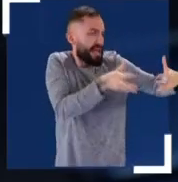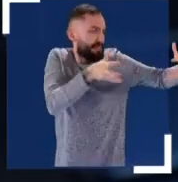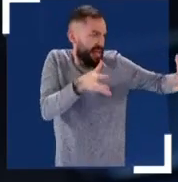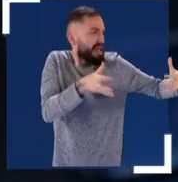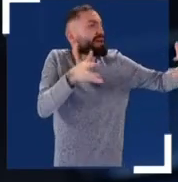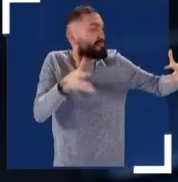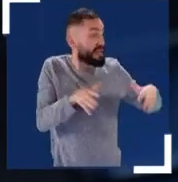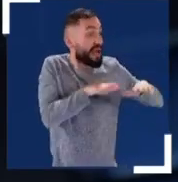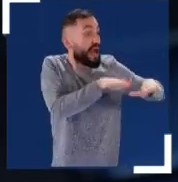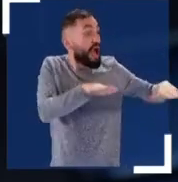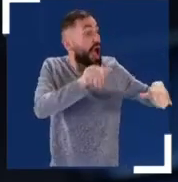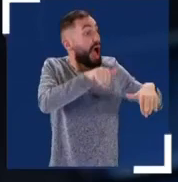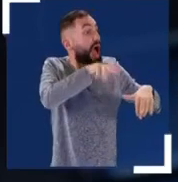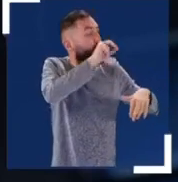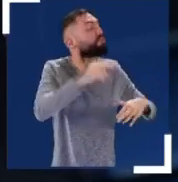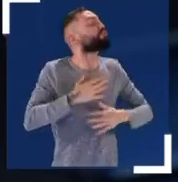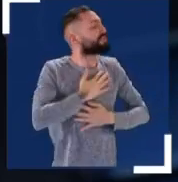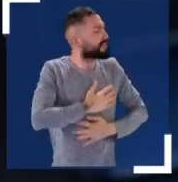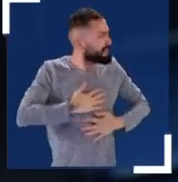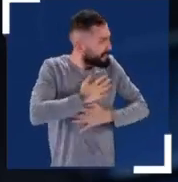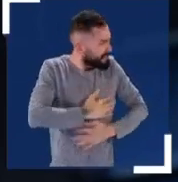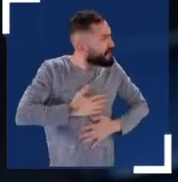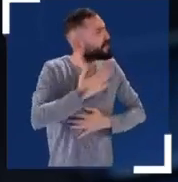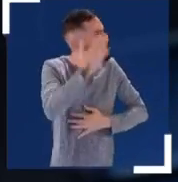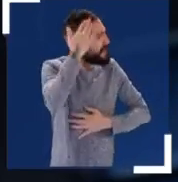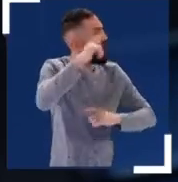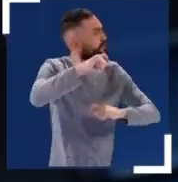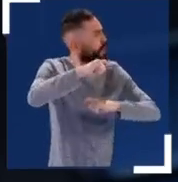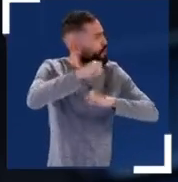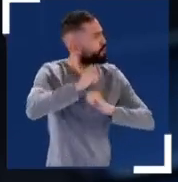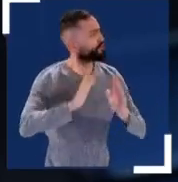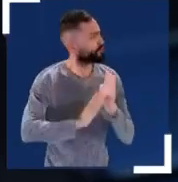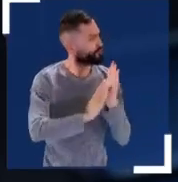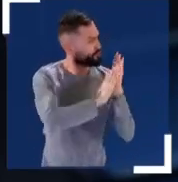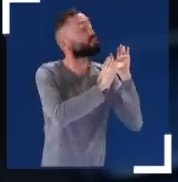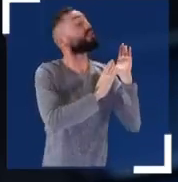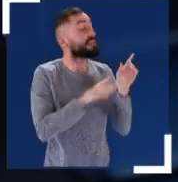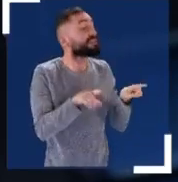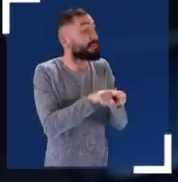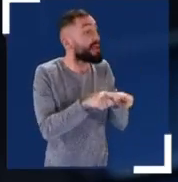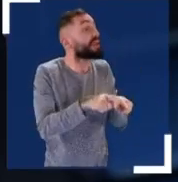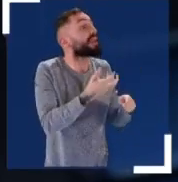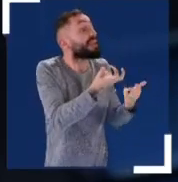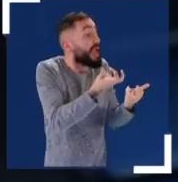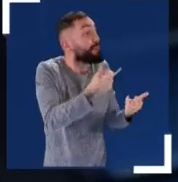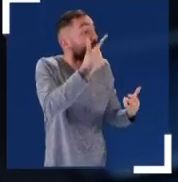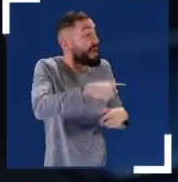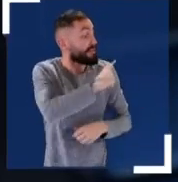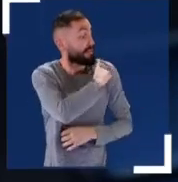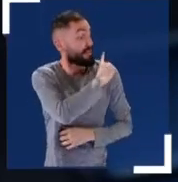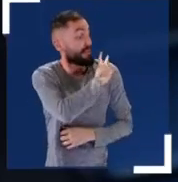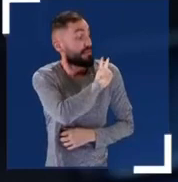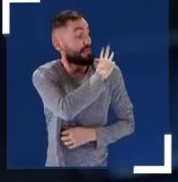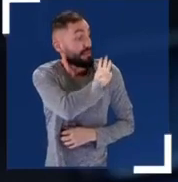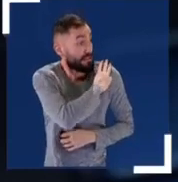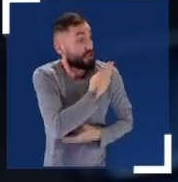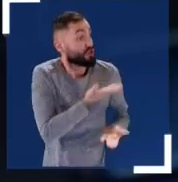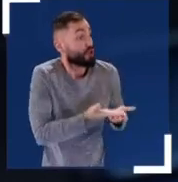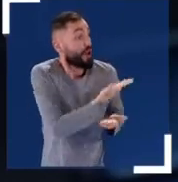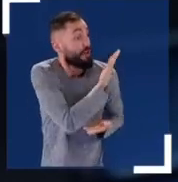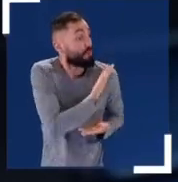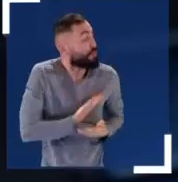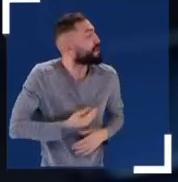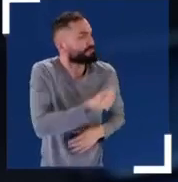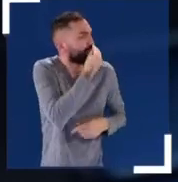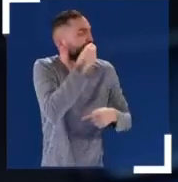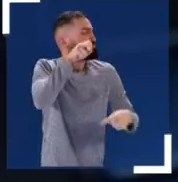têm ficado satisfeitos, e quero que eles ampliem para todos os alunos. Formou no ensino médio em São Paulo, estudou na escola pública, tem